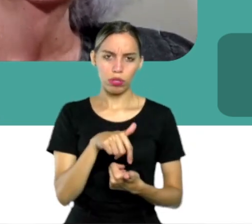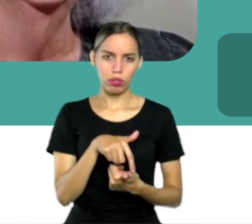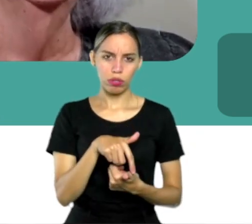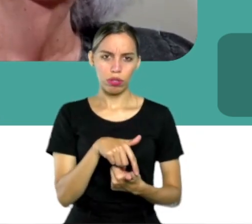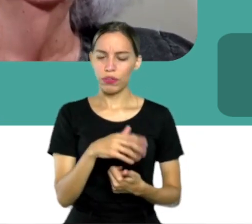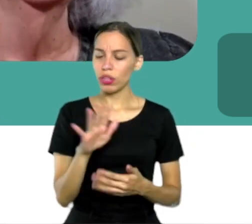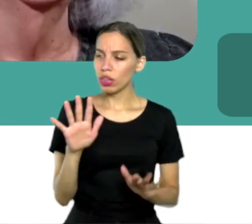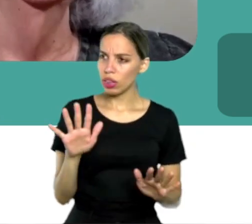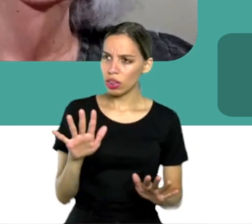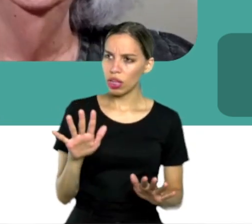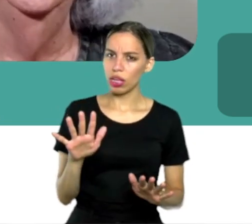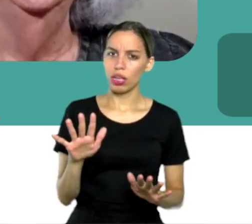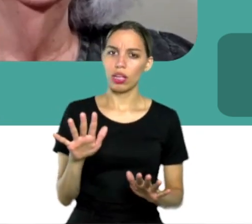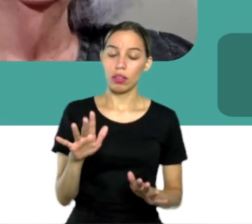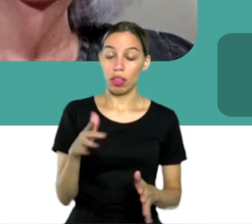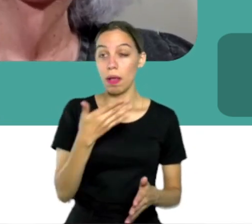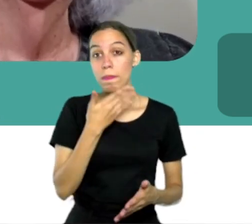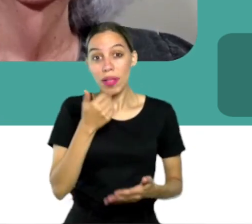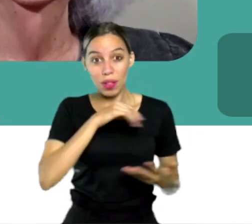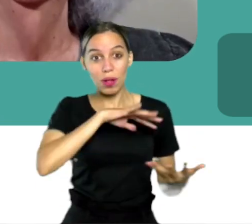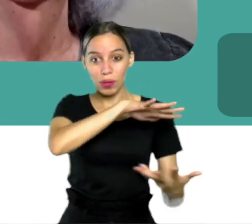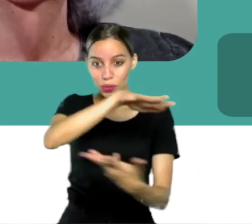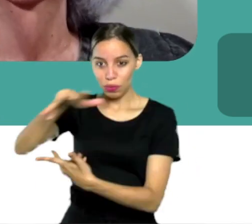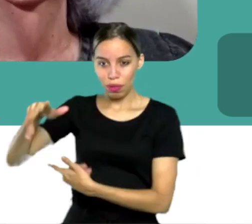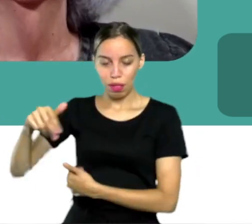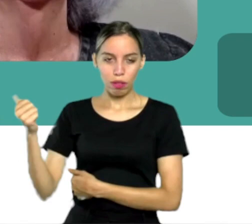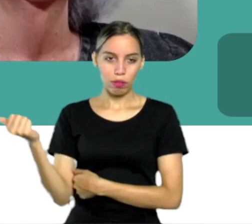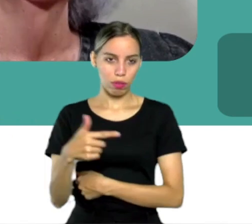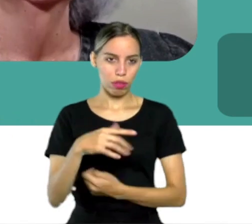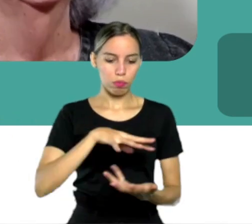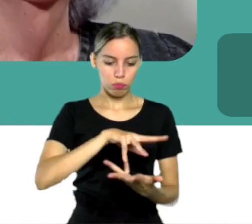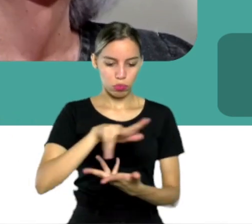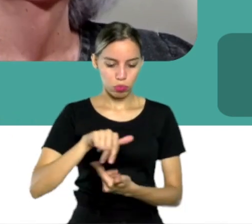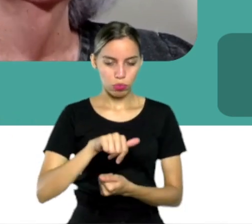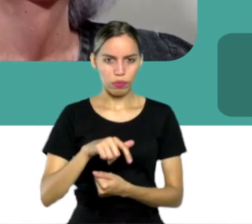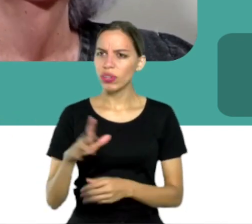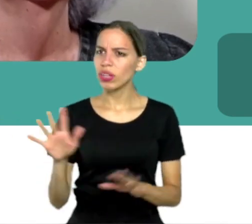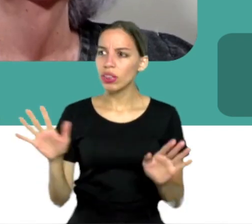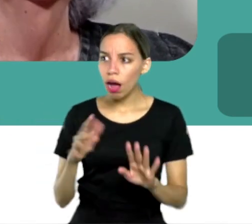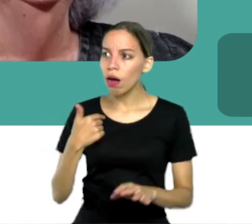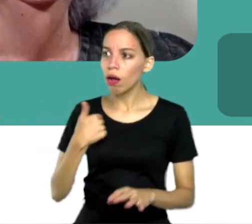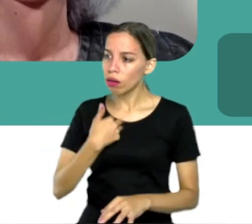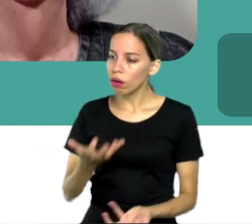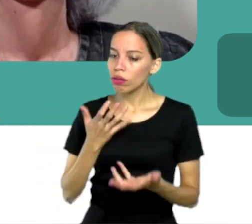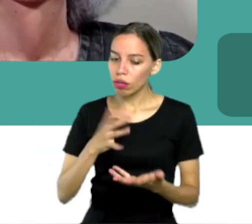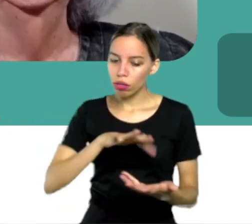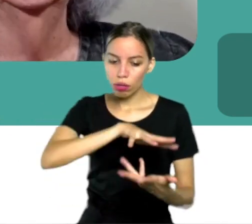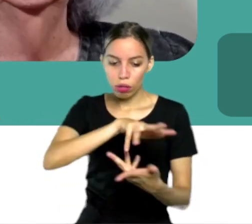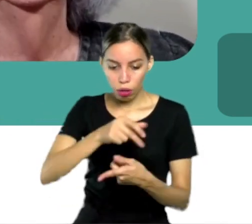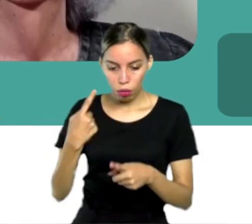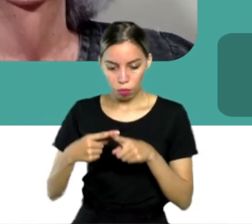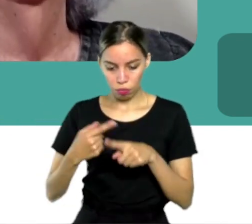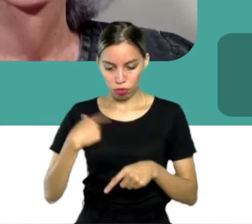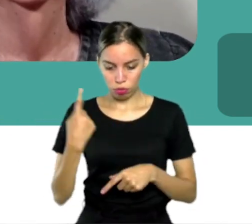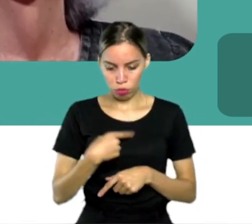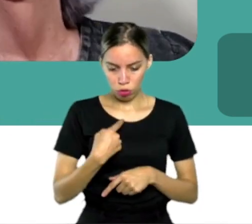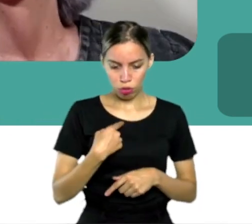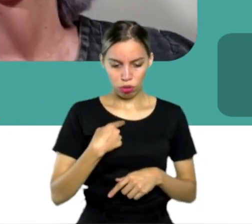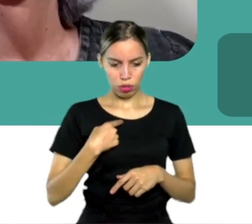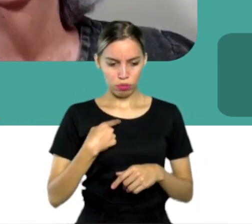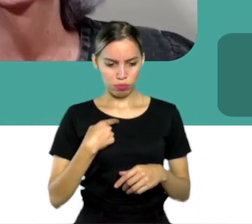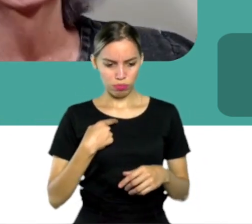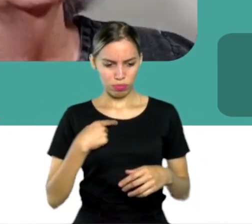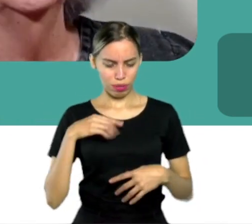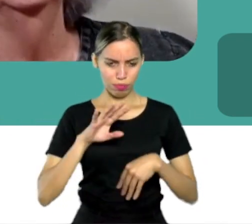coisas, né? A nossa sanha de destruição, essa coisa, né, que compara um homem